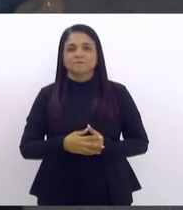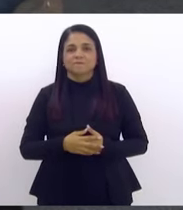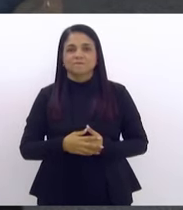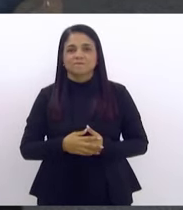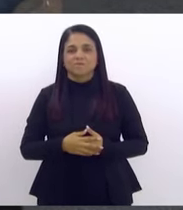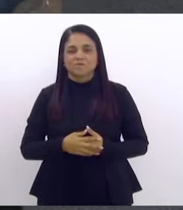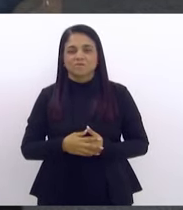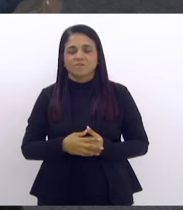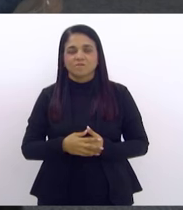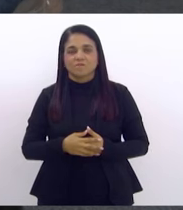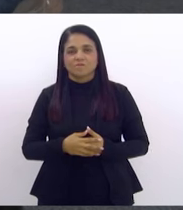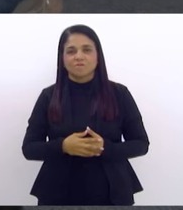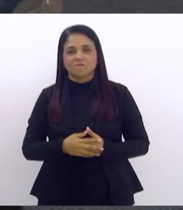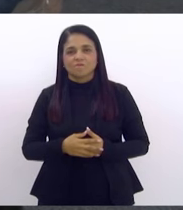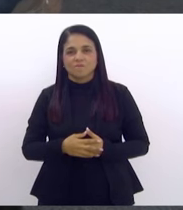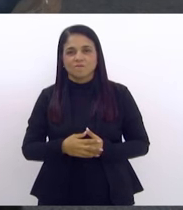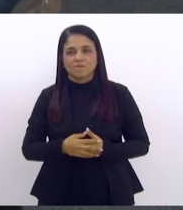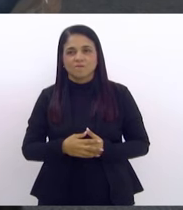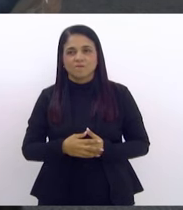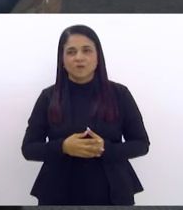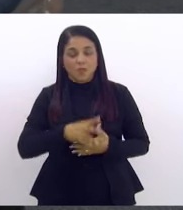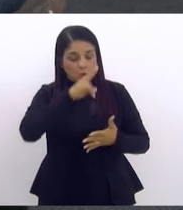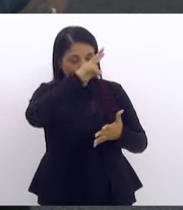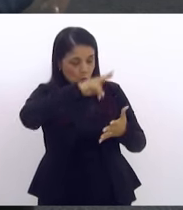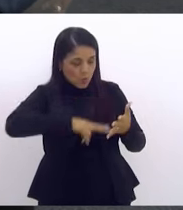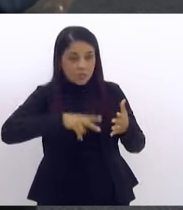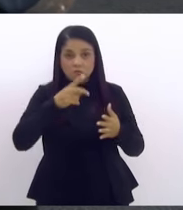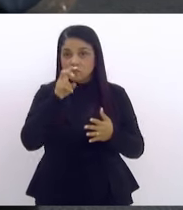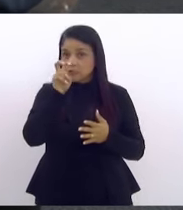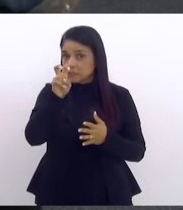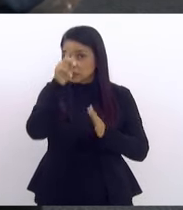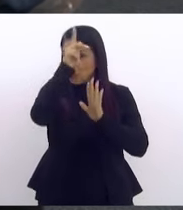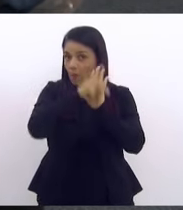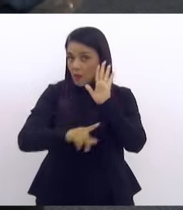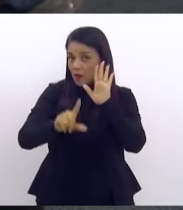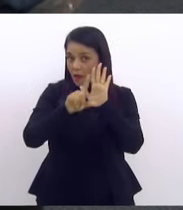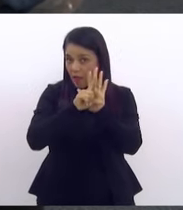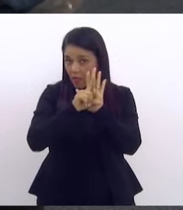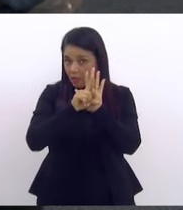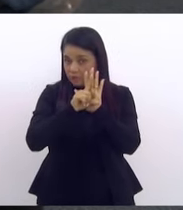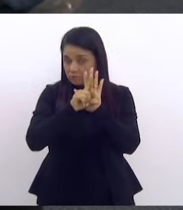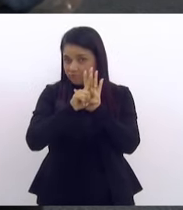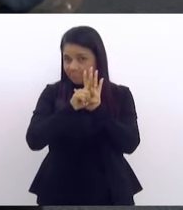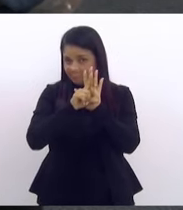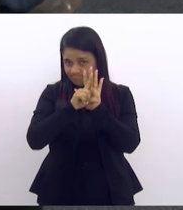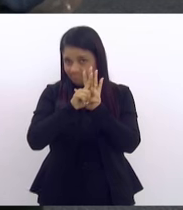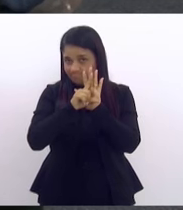li os 5 projetos de leis que chegaram.